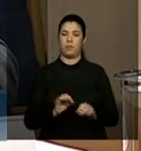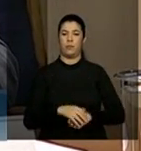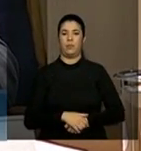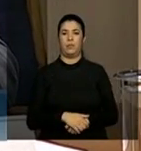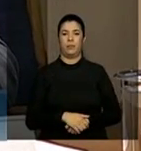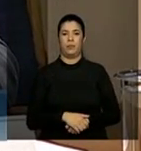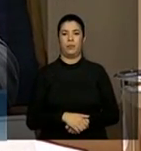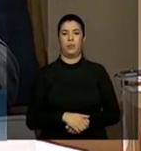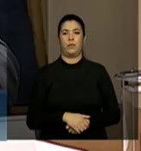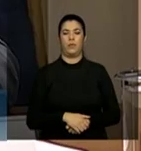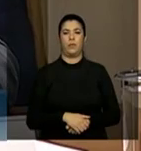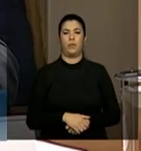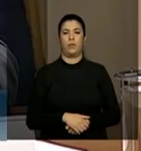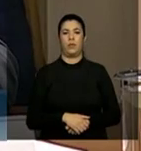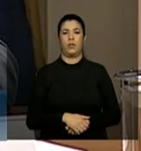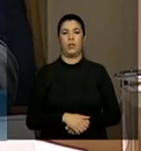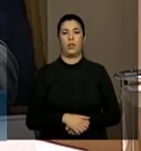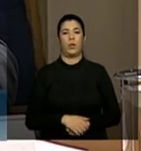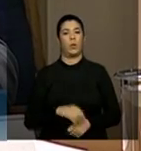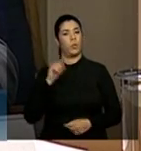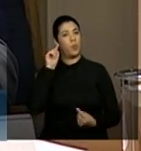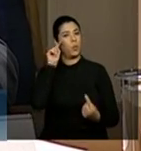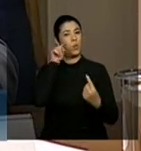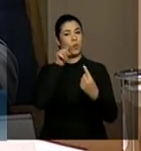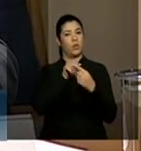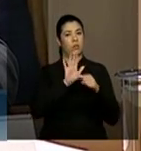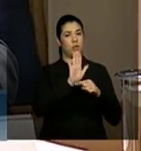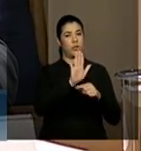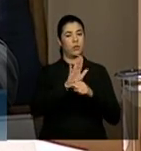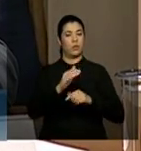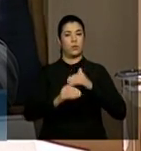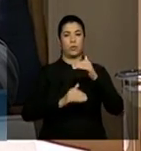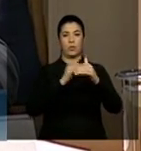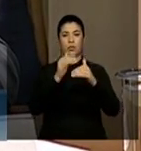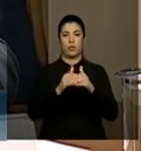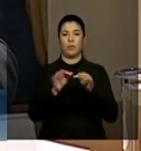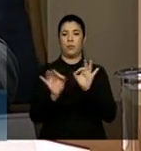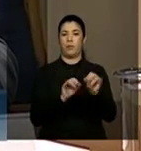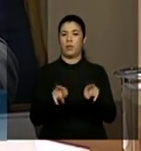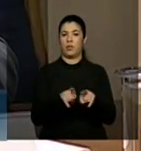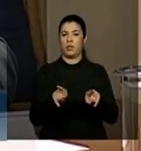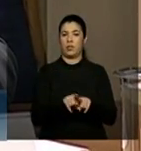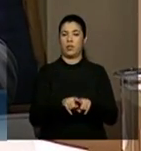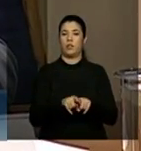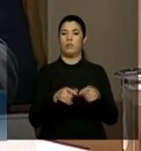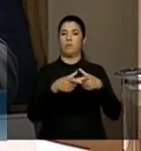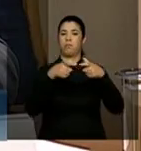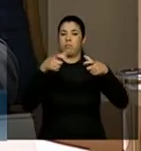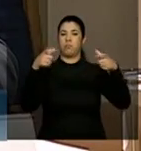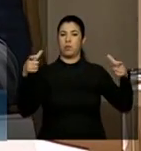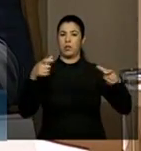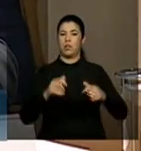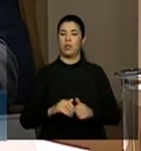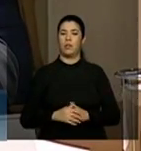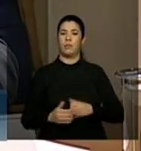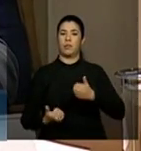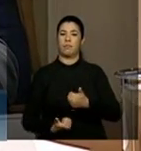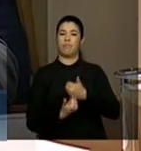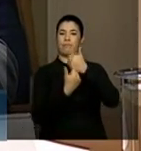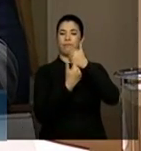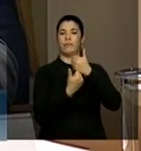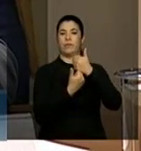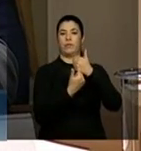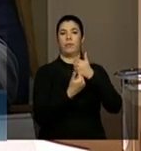E, com isso, ajuda o desenvolvimento de projetos que buscam a ampliação da sustentabilidade da agricultura e da pecuária na